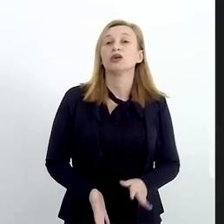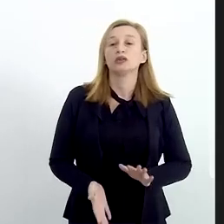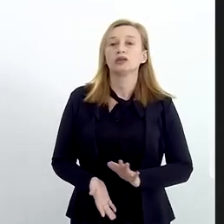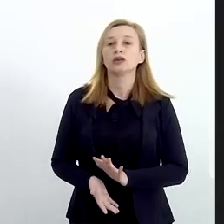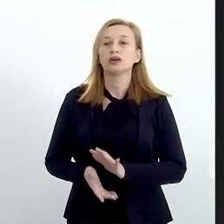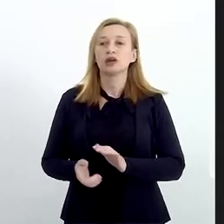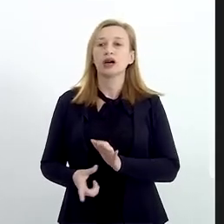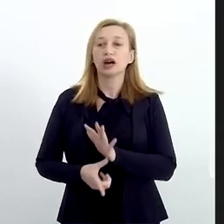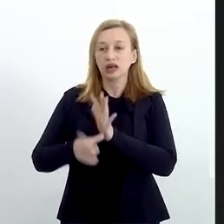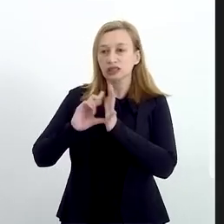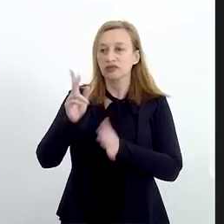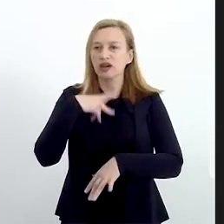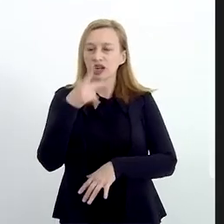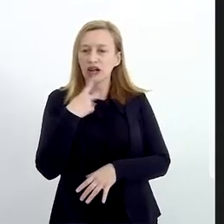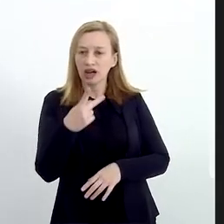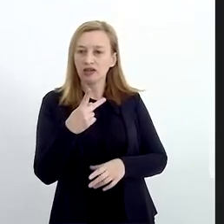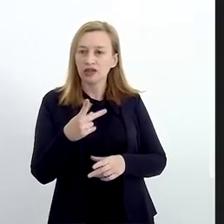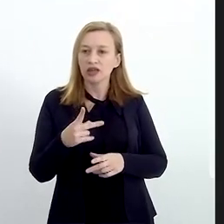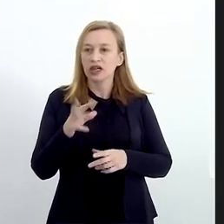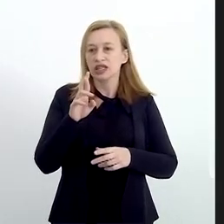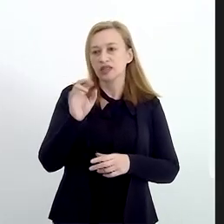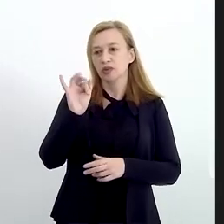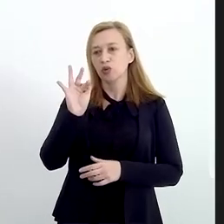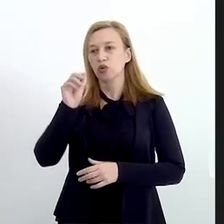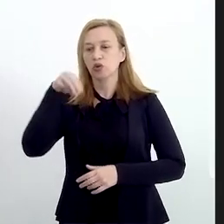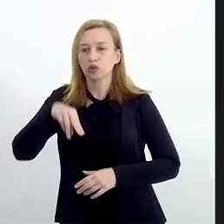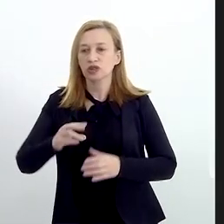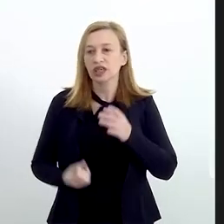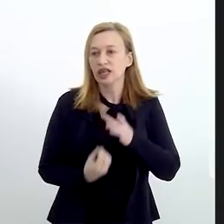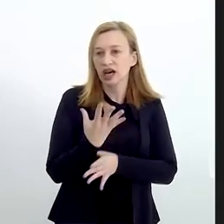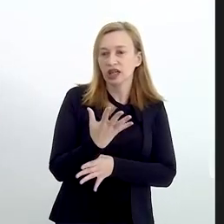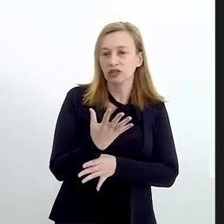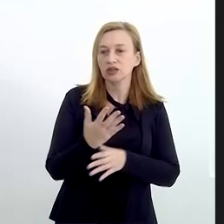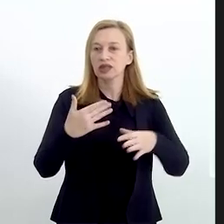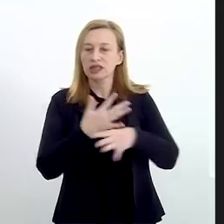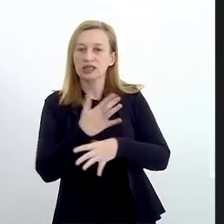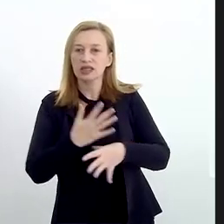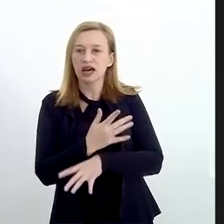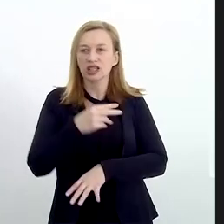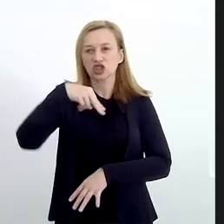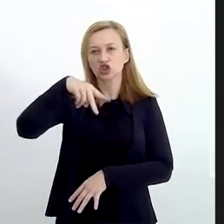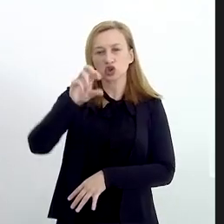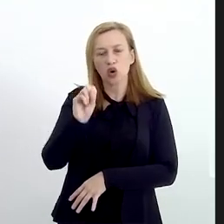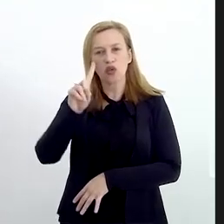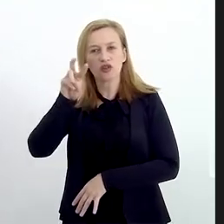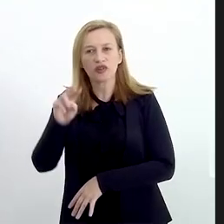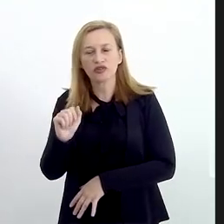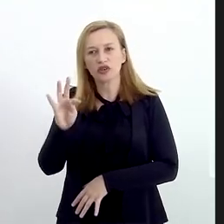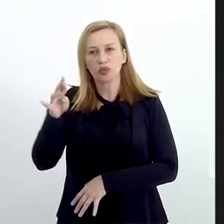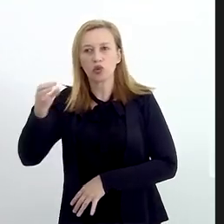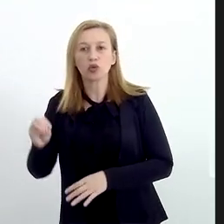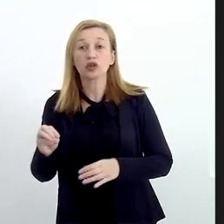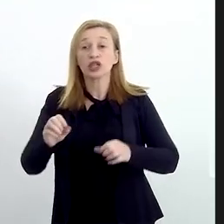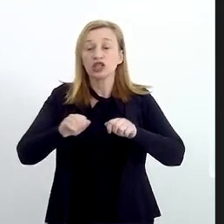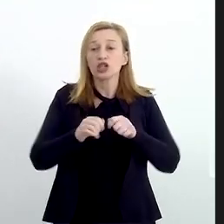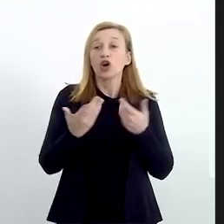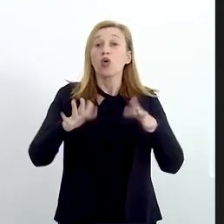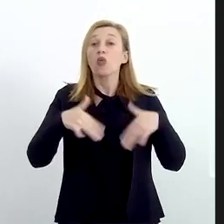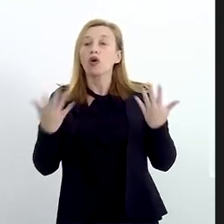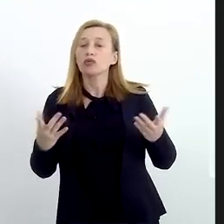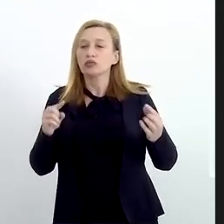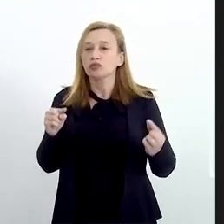o Google anterior nós falávamos sobre o fato de eu respondo não terá sido em Nova Friburgo e qual o potencial a sua opinião Cloud